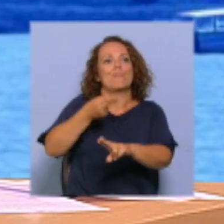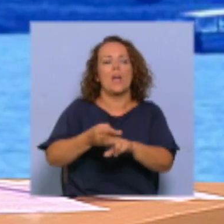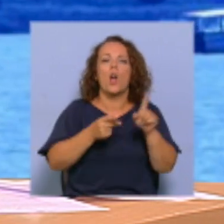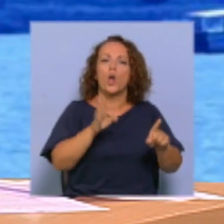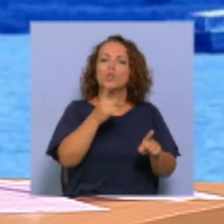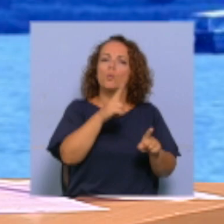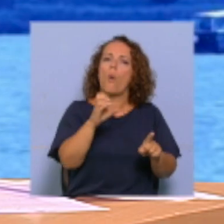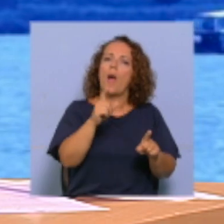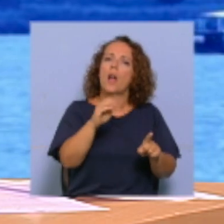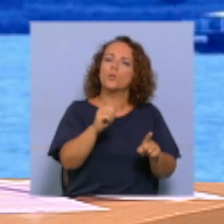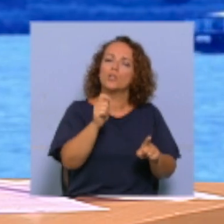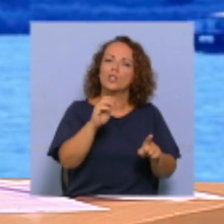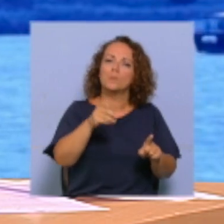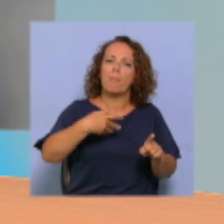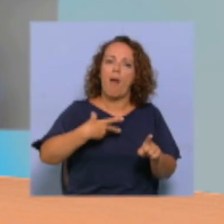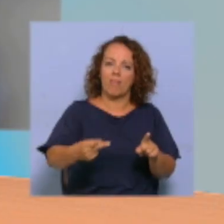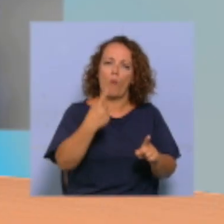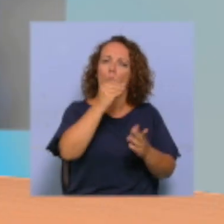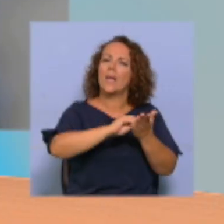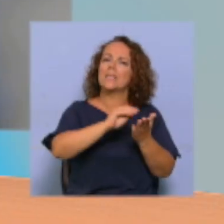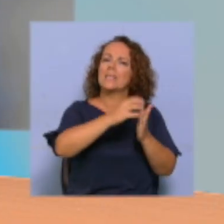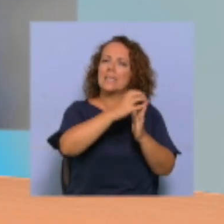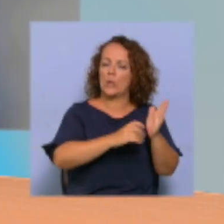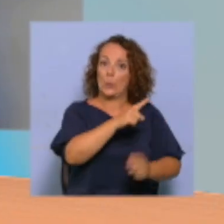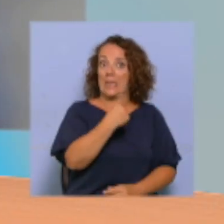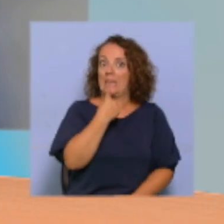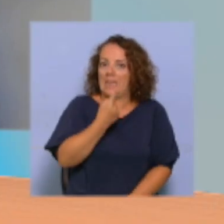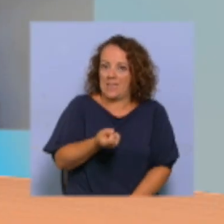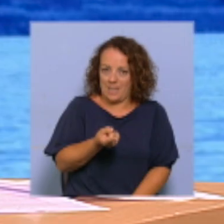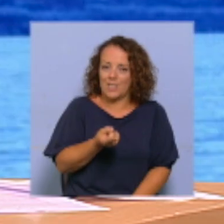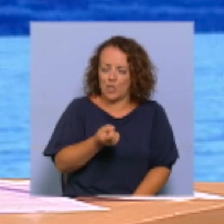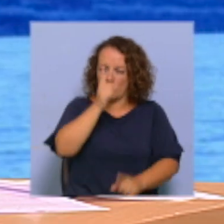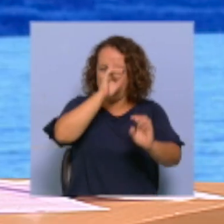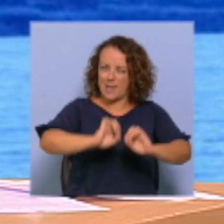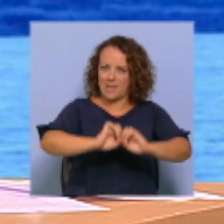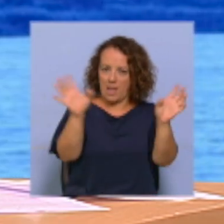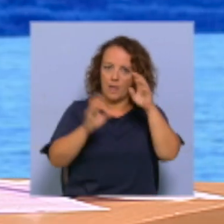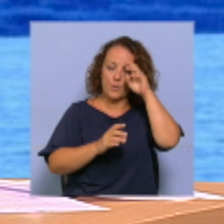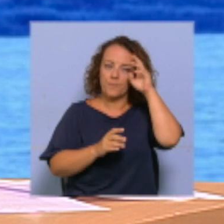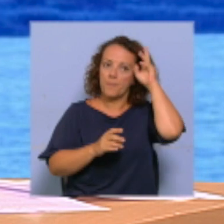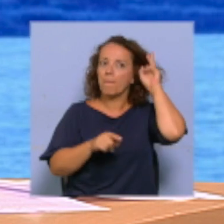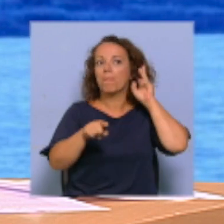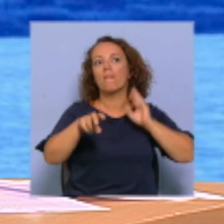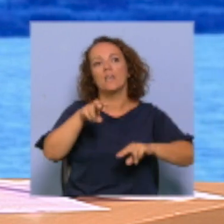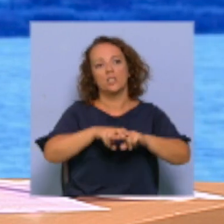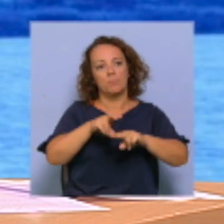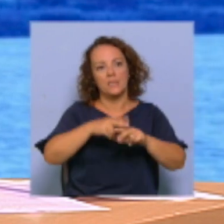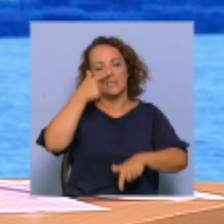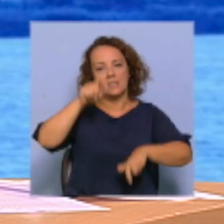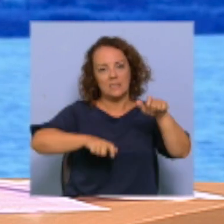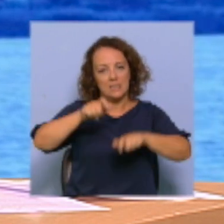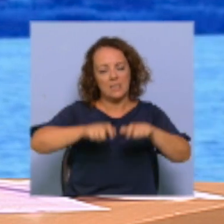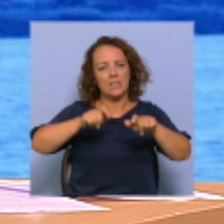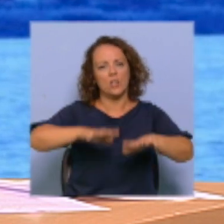por acaso, num artigo, diz com muita clareza, que é a disciplina de cidadania e